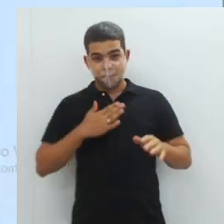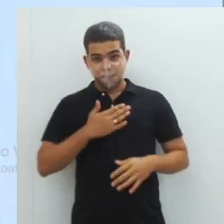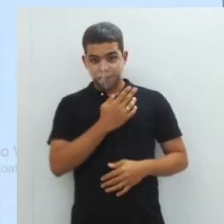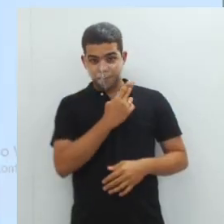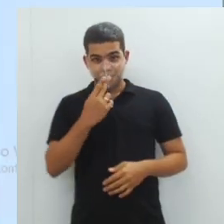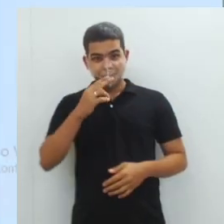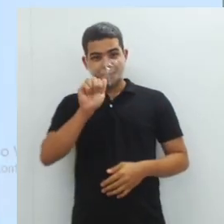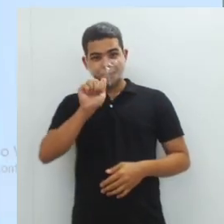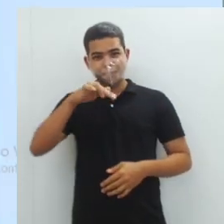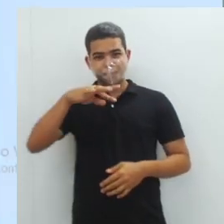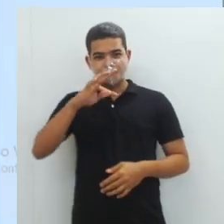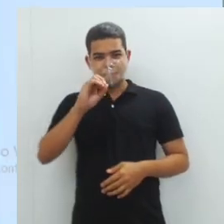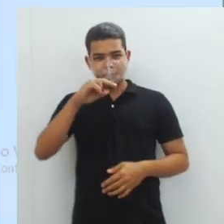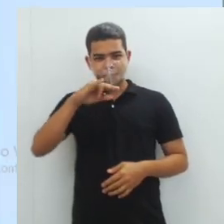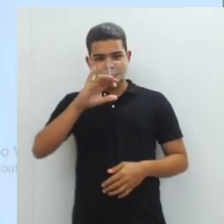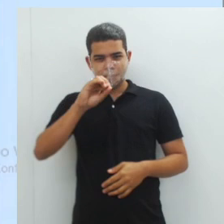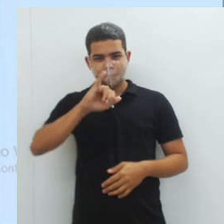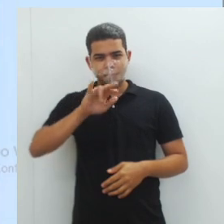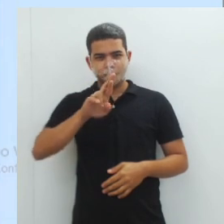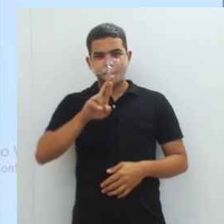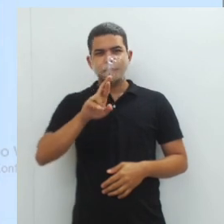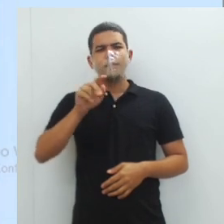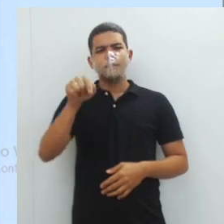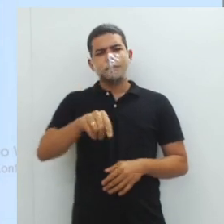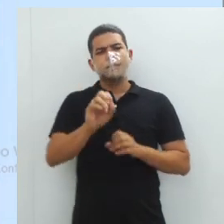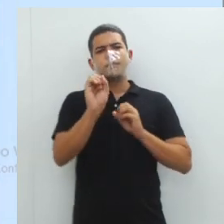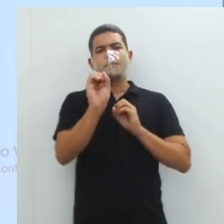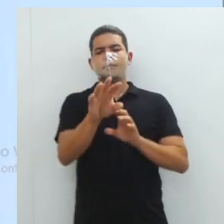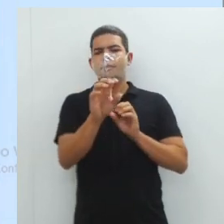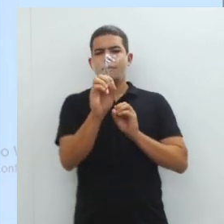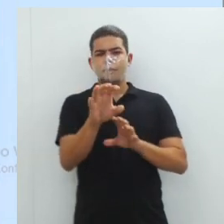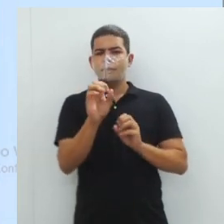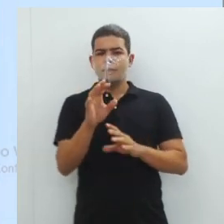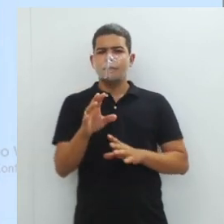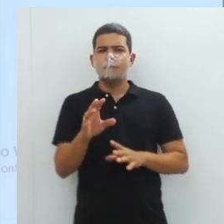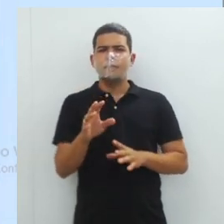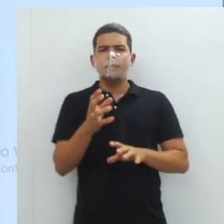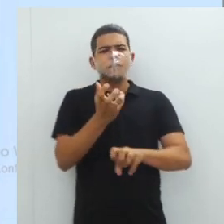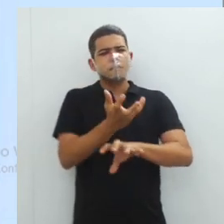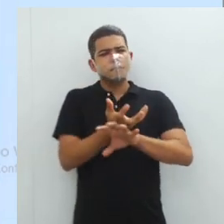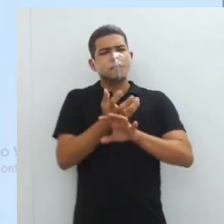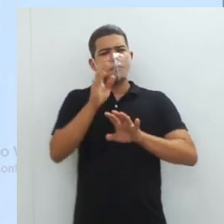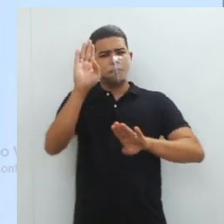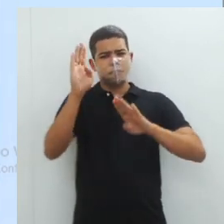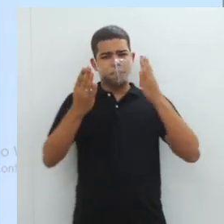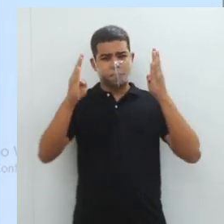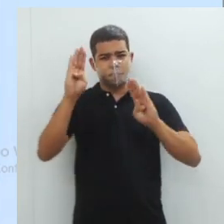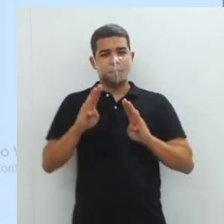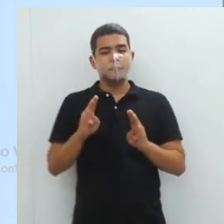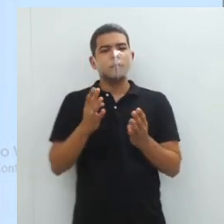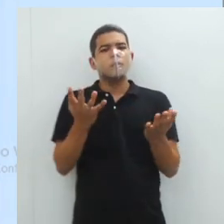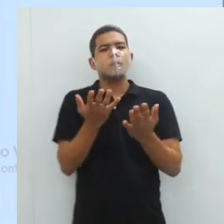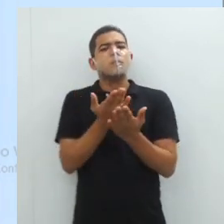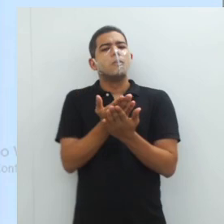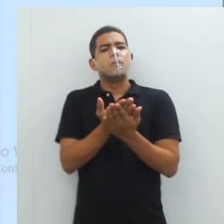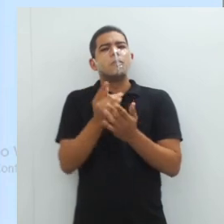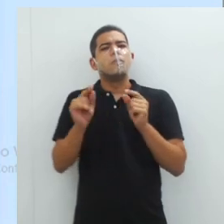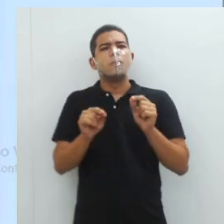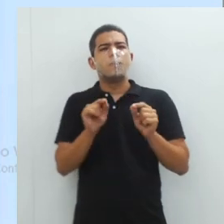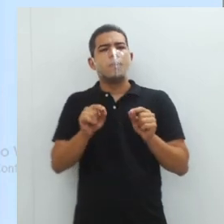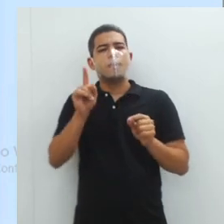professor Antônio Júnior. Vamos dar início a mais uma aula da gente, da disciplina de Biologia, e hoje a gente vai estar estudando um pouquinho